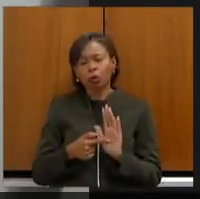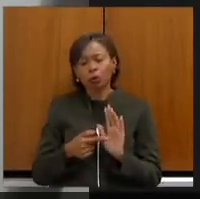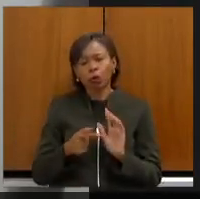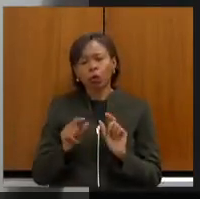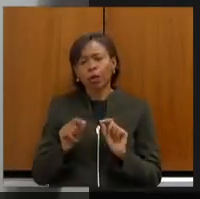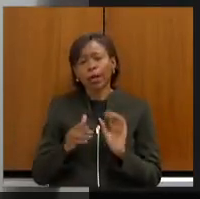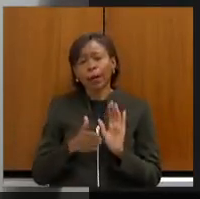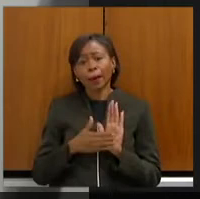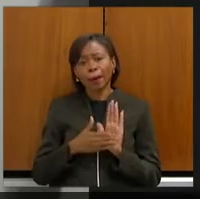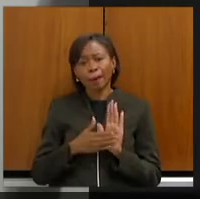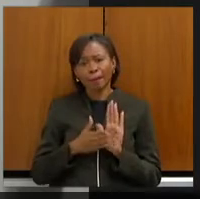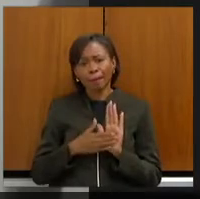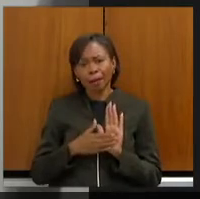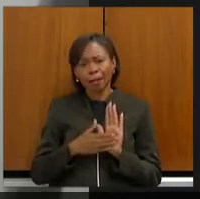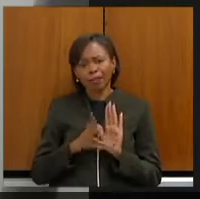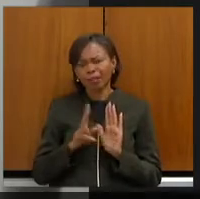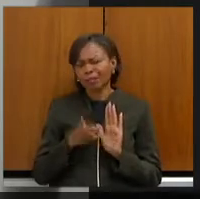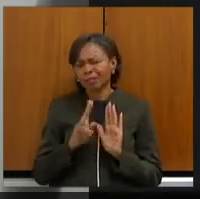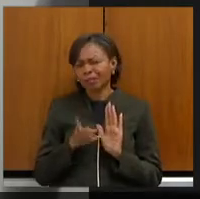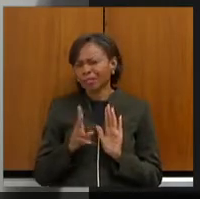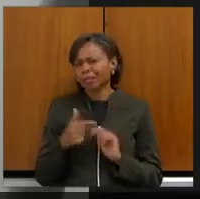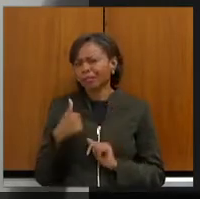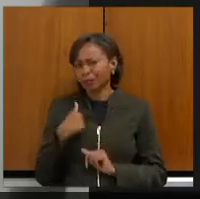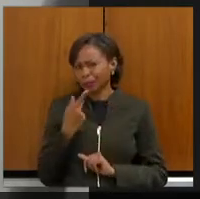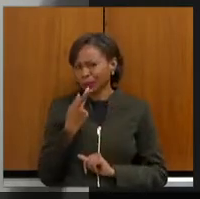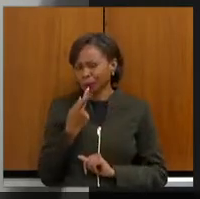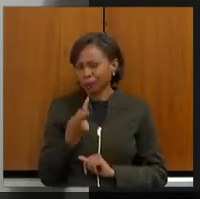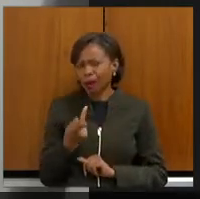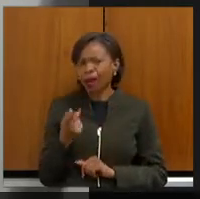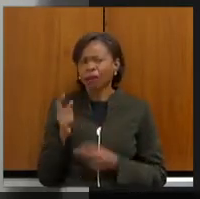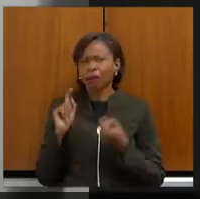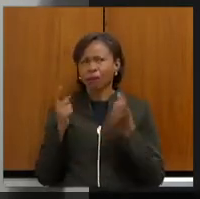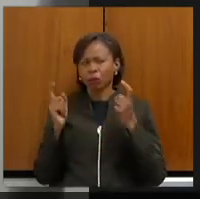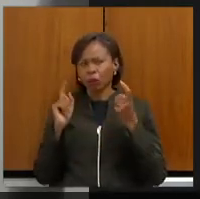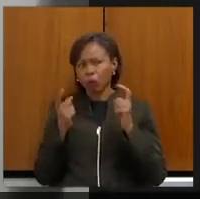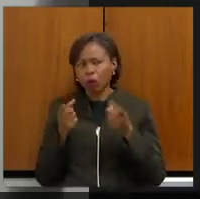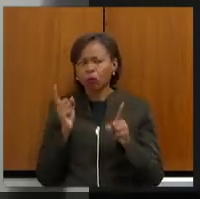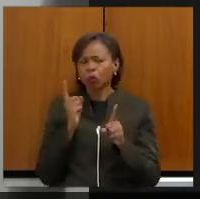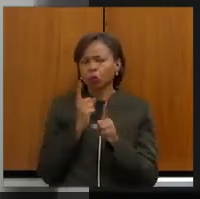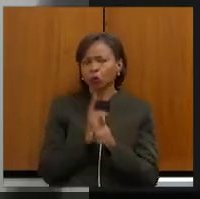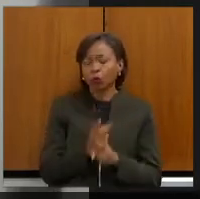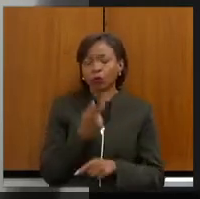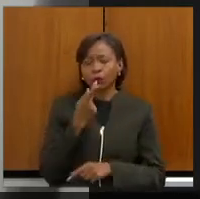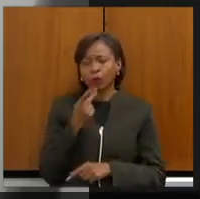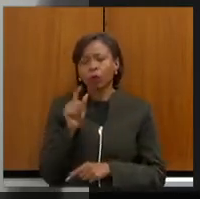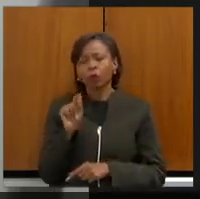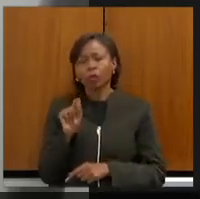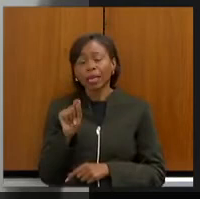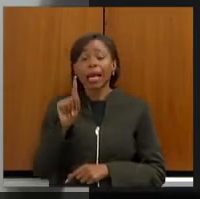falta que eu sempre falo nas nossas reuniões dos nossos encontros a importância da